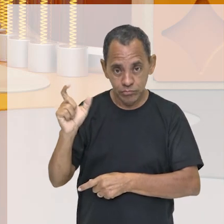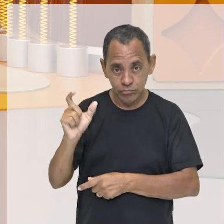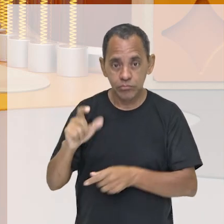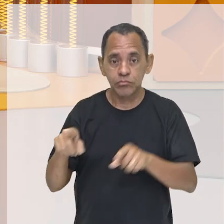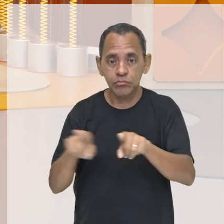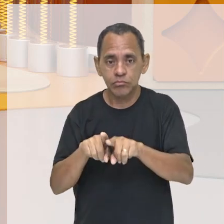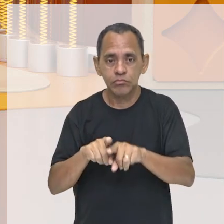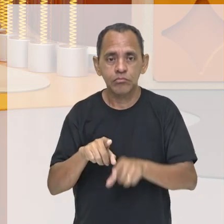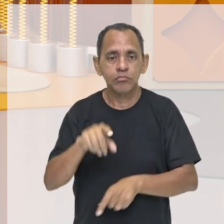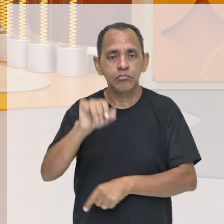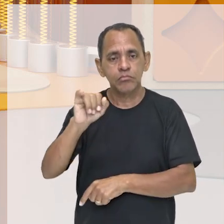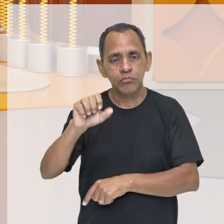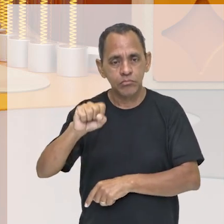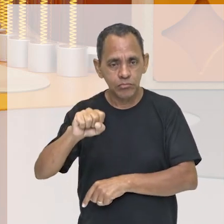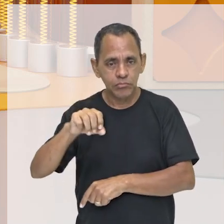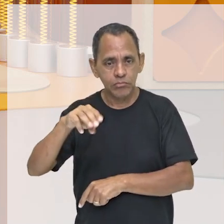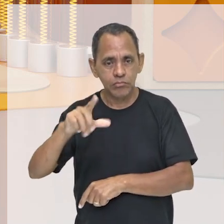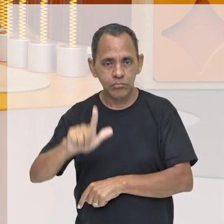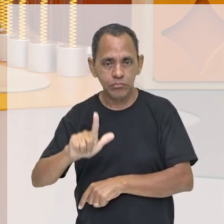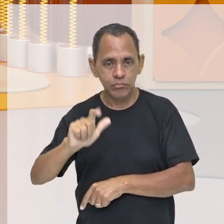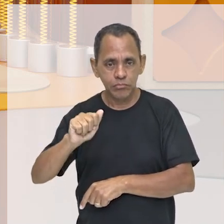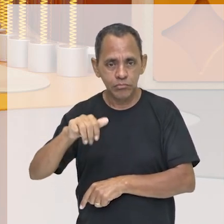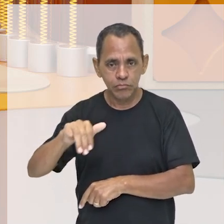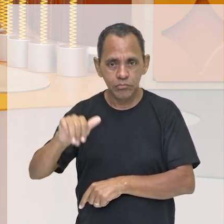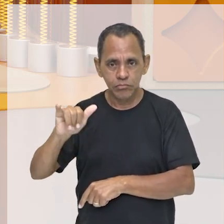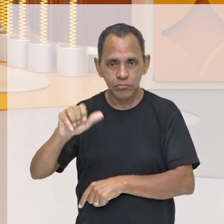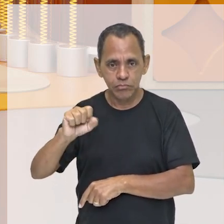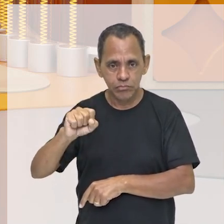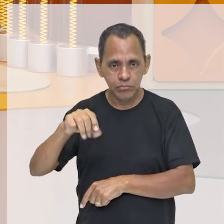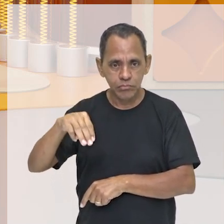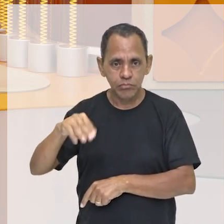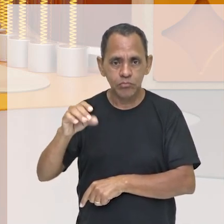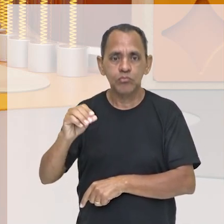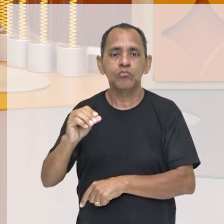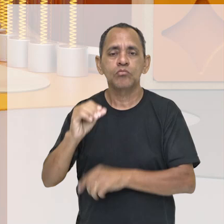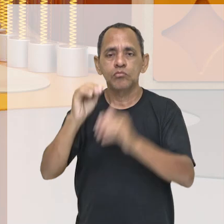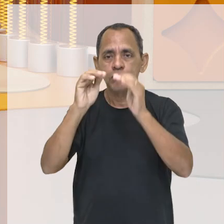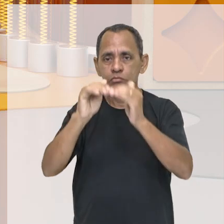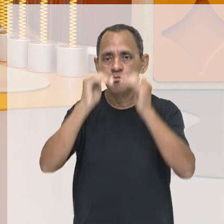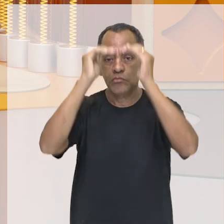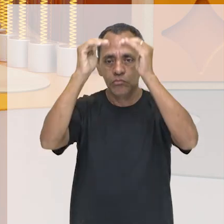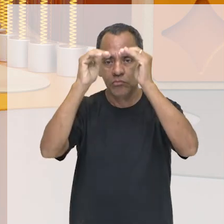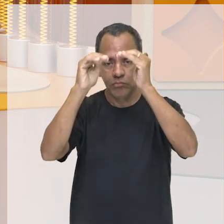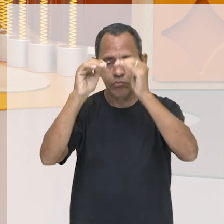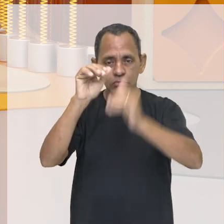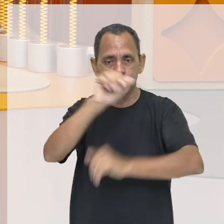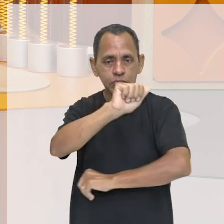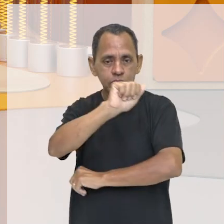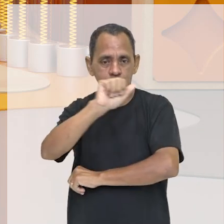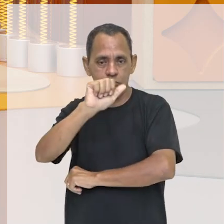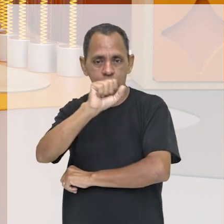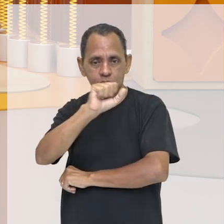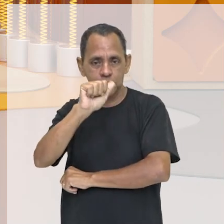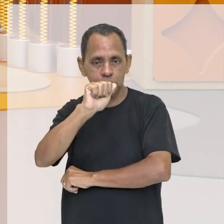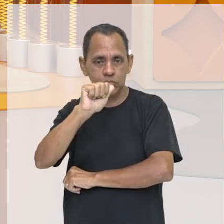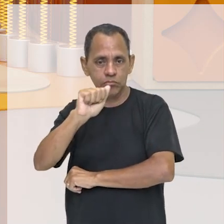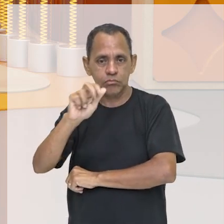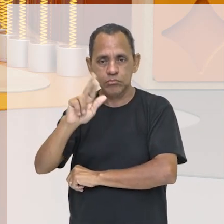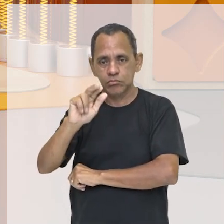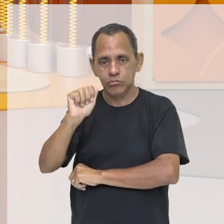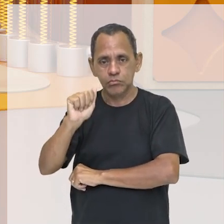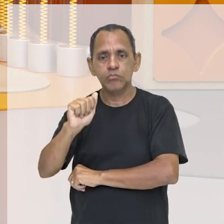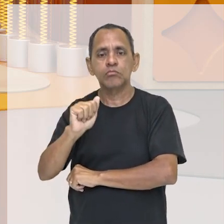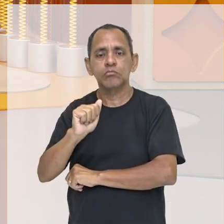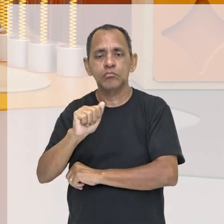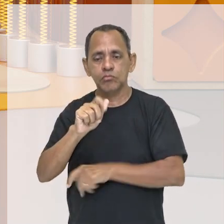na África Mediterrânea, ou seja, acima do deserto do Saara. As civilizações negro-africanas